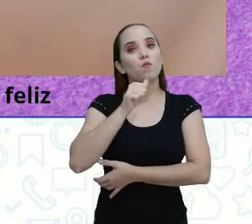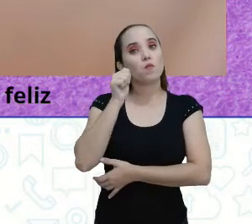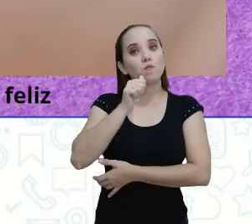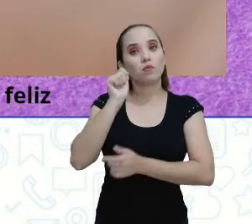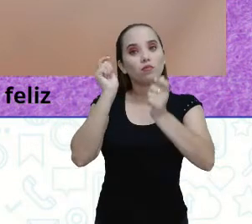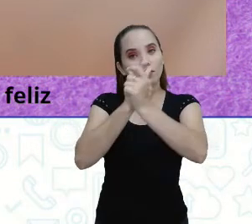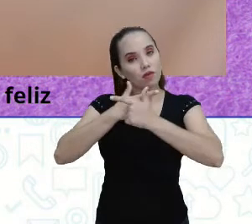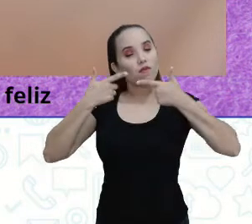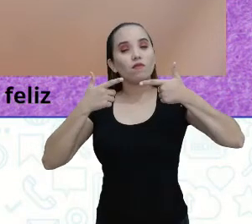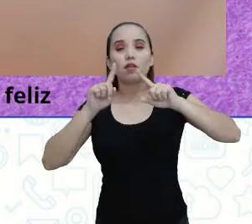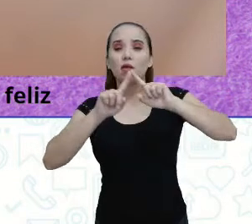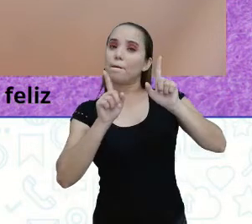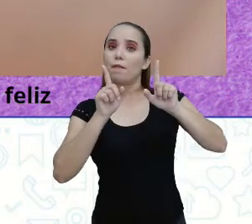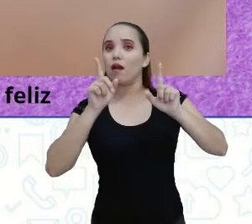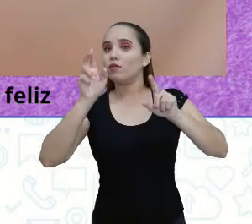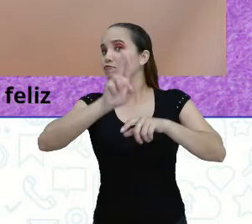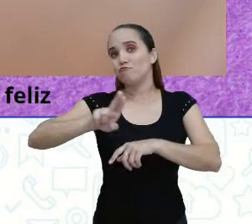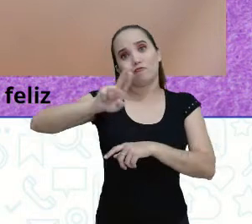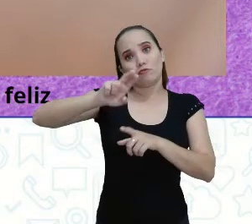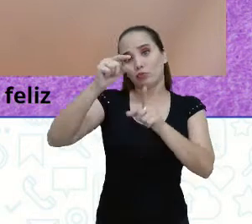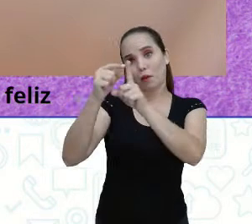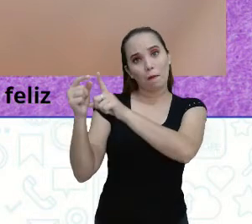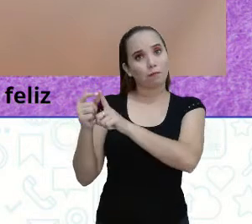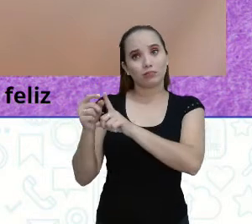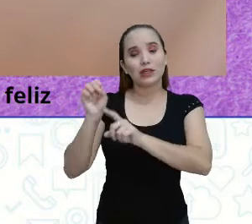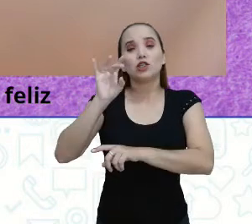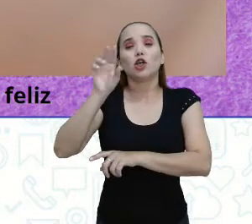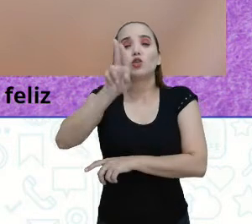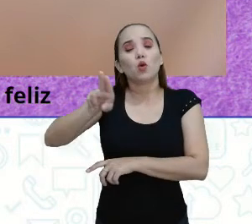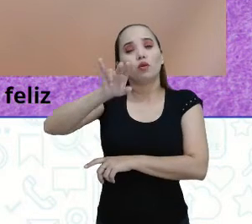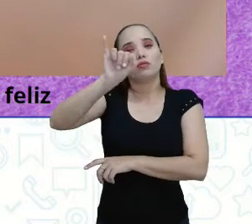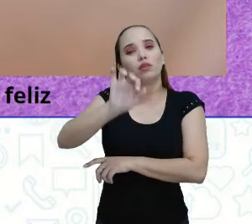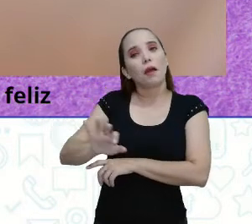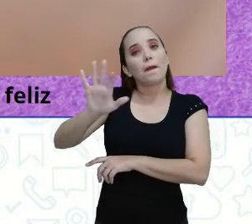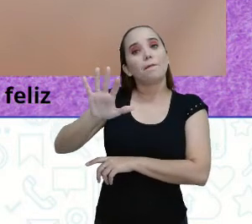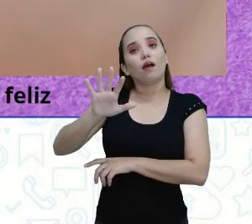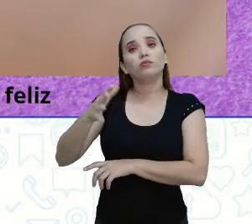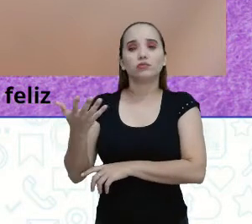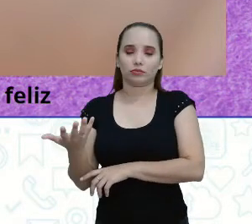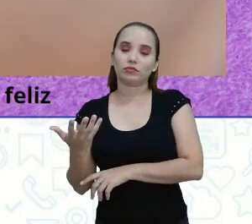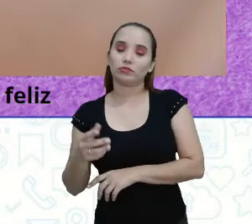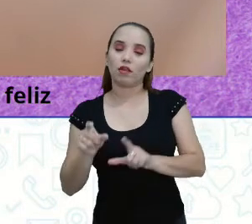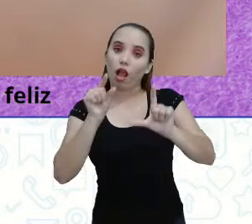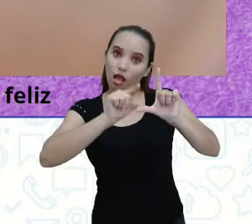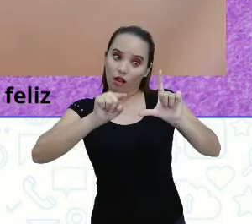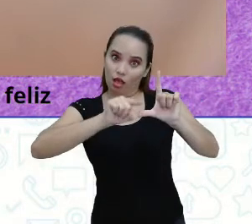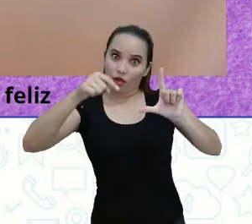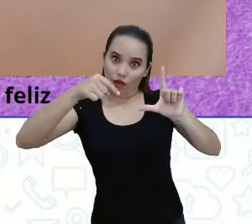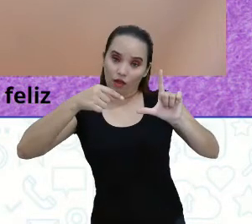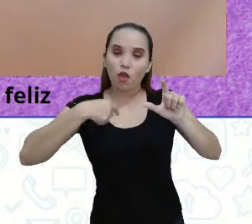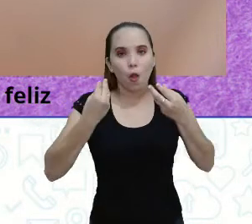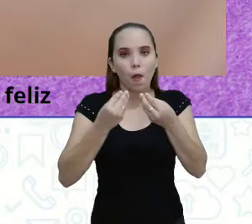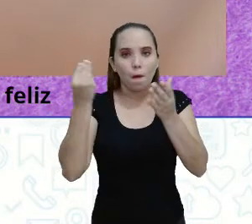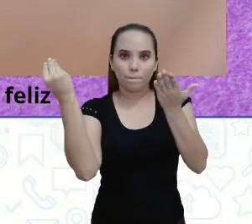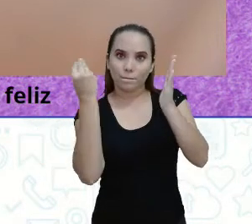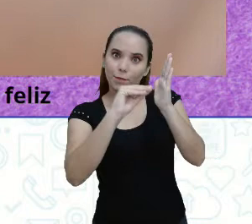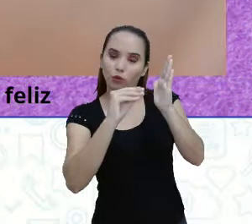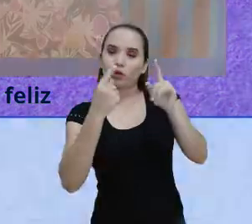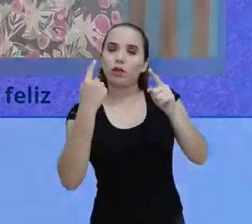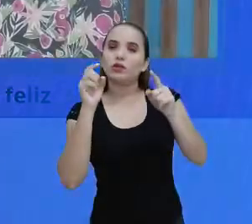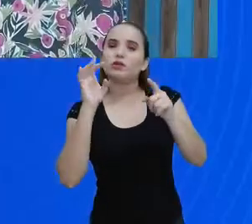sequer, somente através da imagem. A legenda eu pus para que a gente conseguisse observar